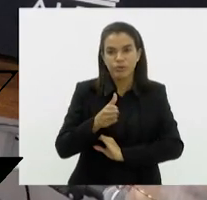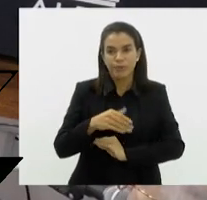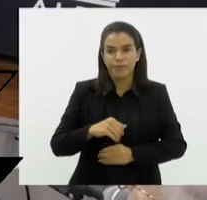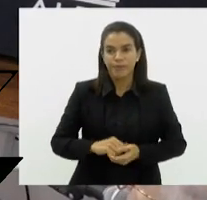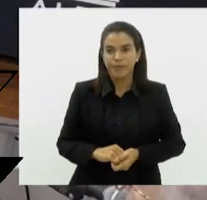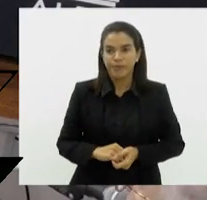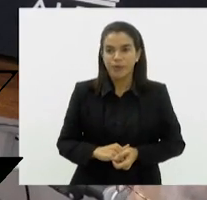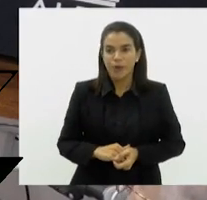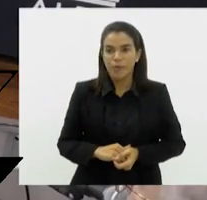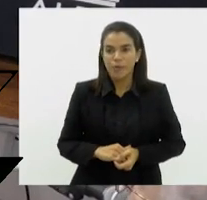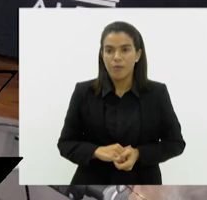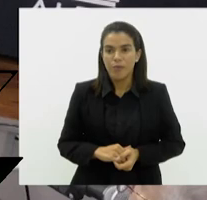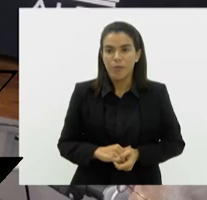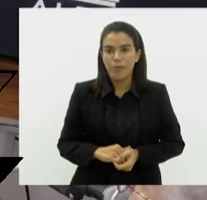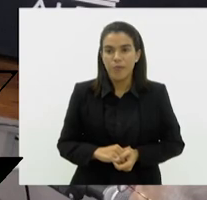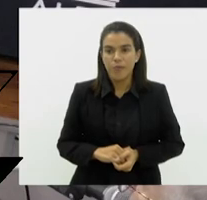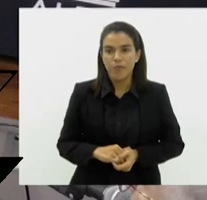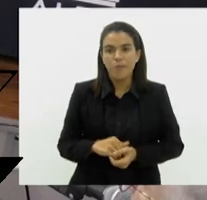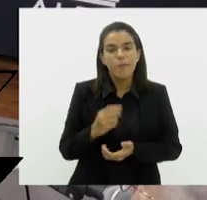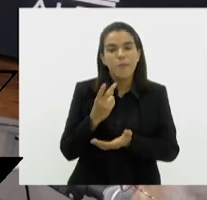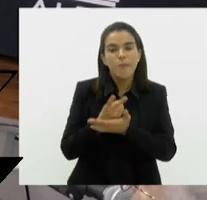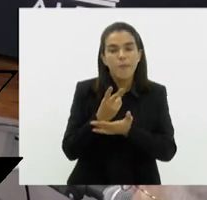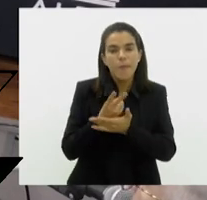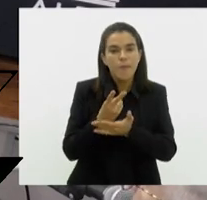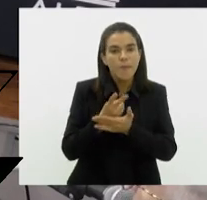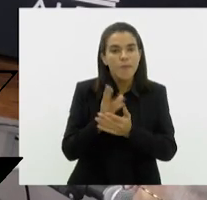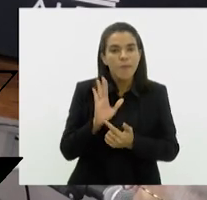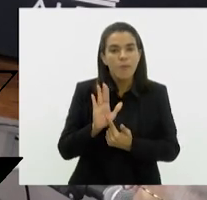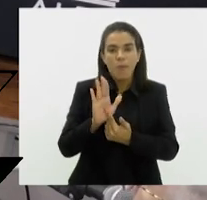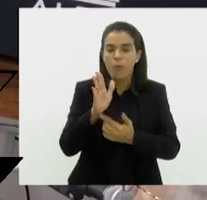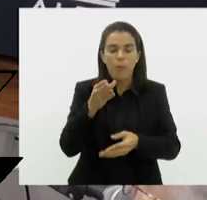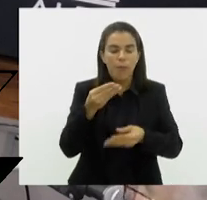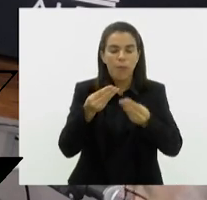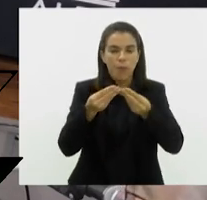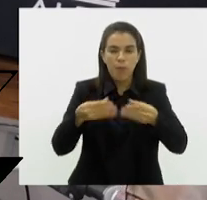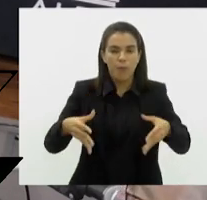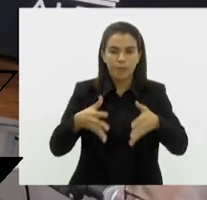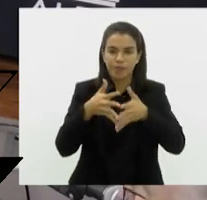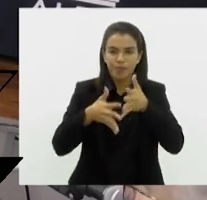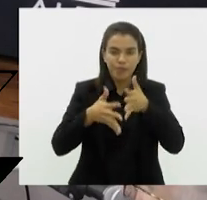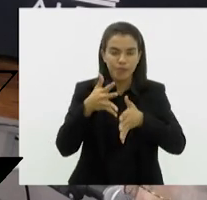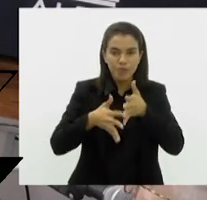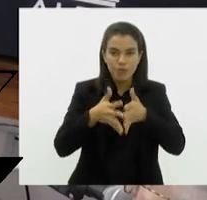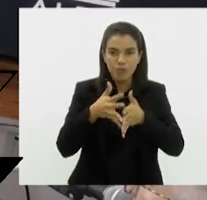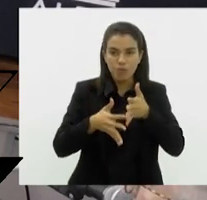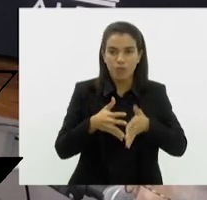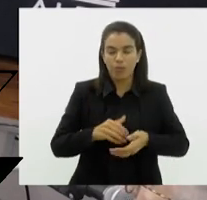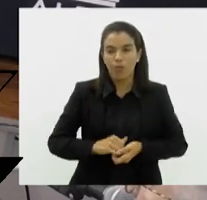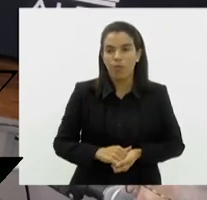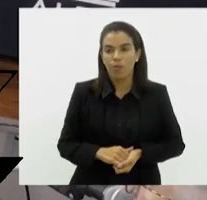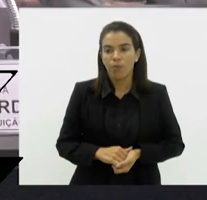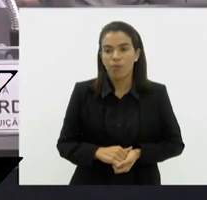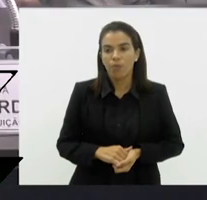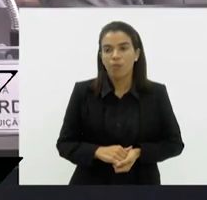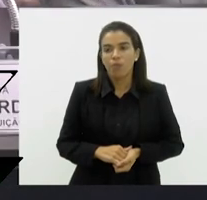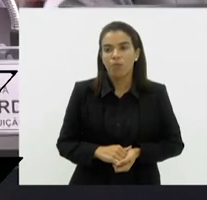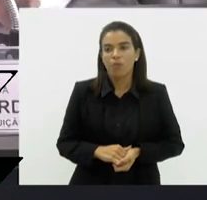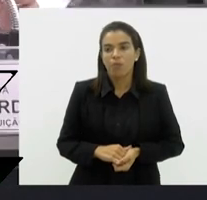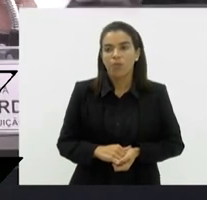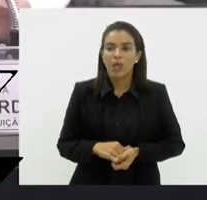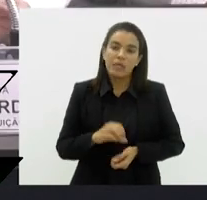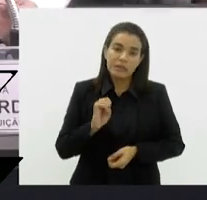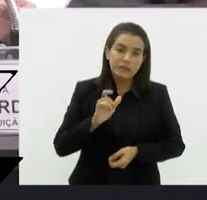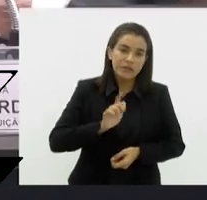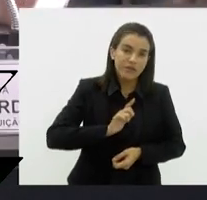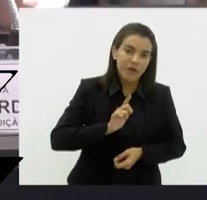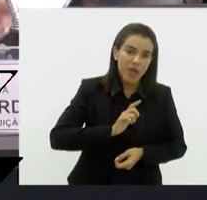Deputado Célio, de qualquer maneira, mesmo não constando, não prejudica. A redação não prejudica. 2014 para frente. Em diante. Se existir bem, se não existir,